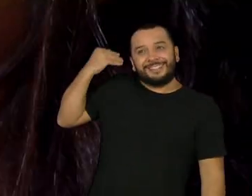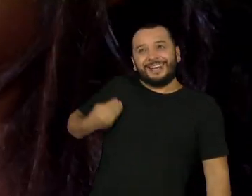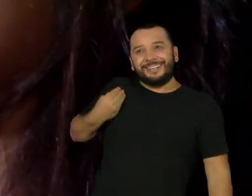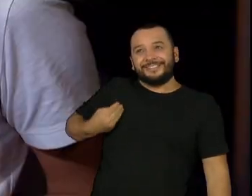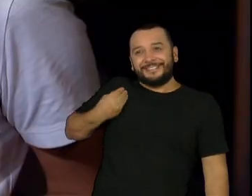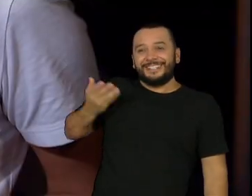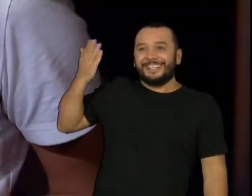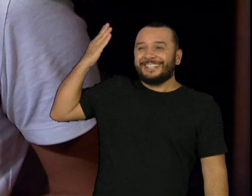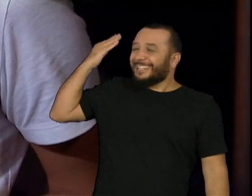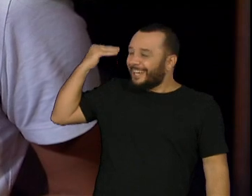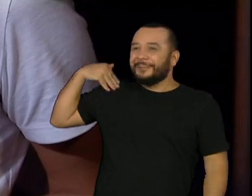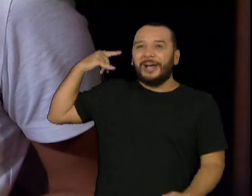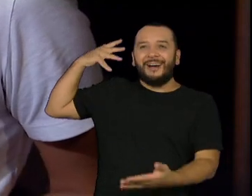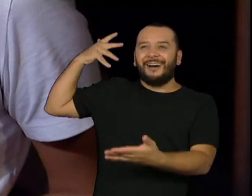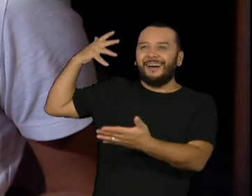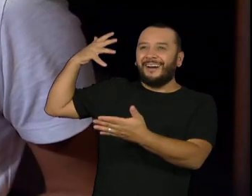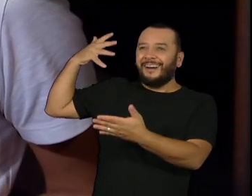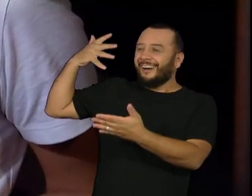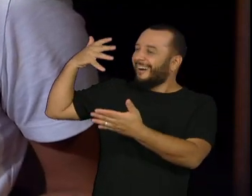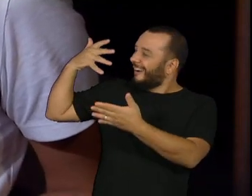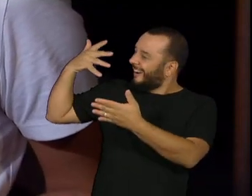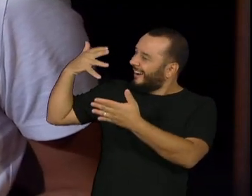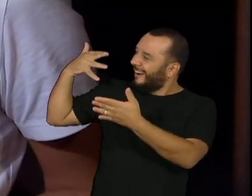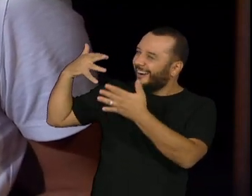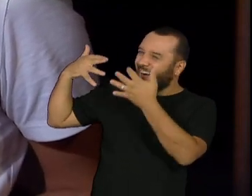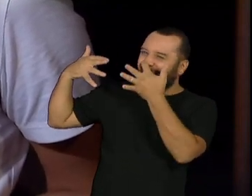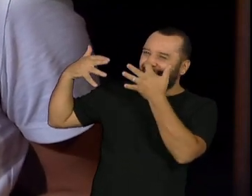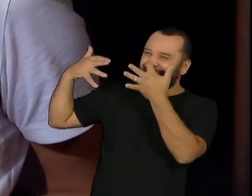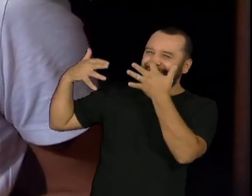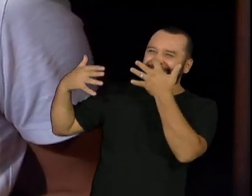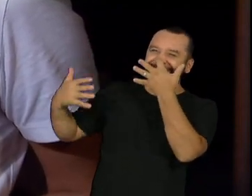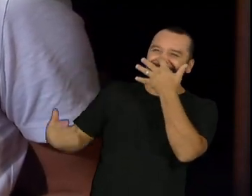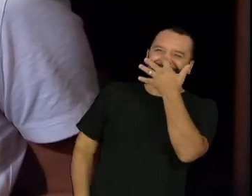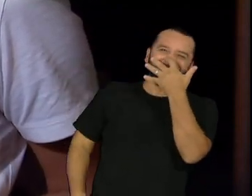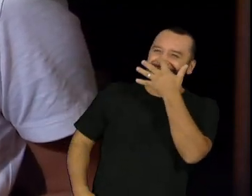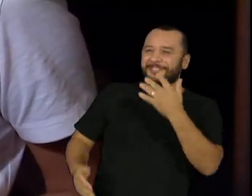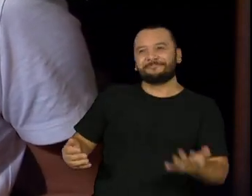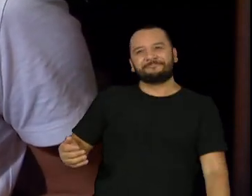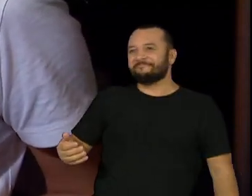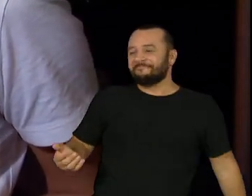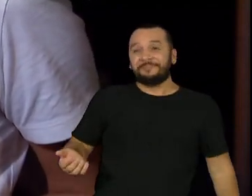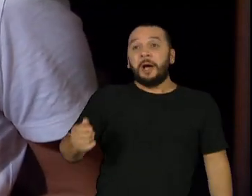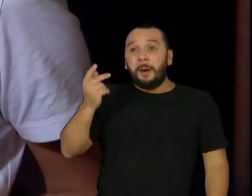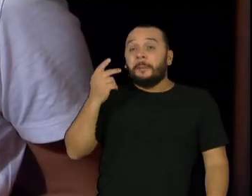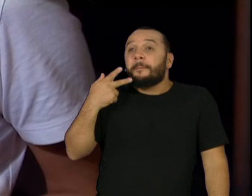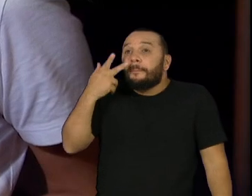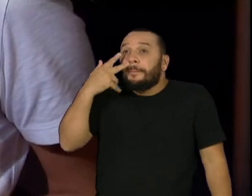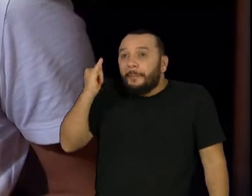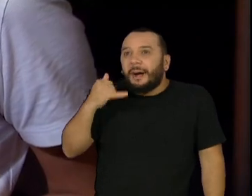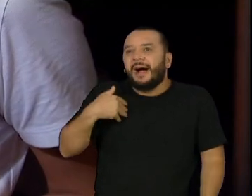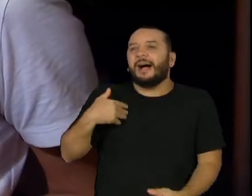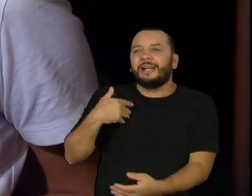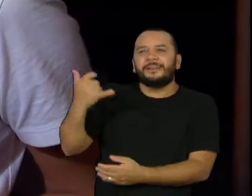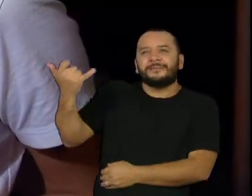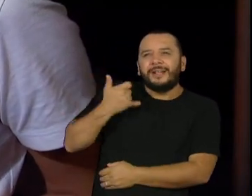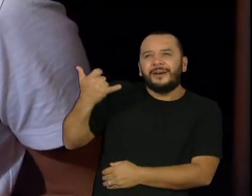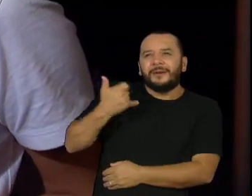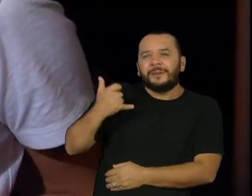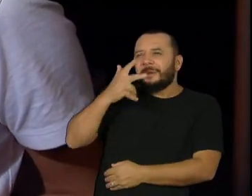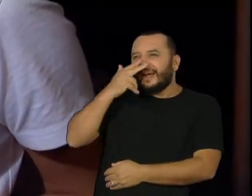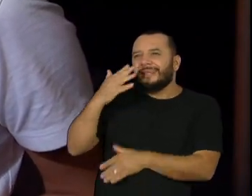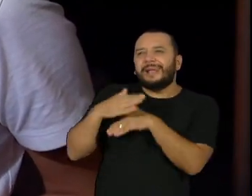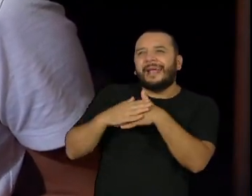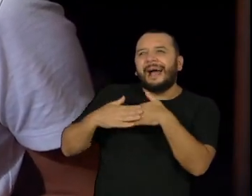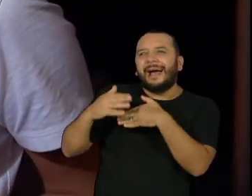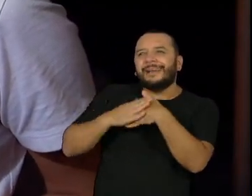mesmo. Então, acho que por isso que hoje eu vejo as coisas que meu pai dizia como uma forma de carinho, porque eu consegui, assim,